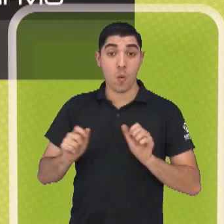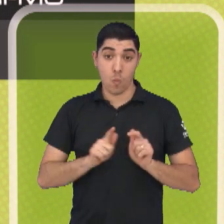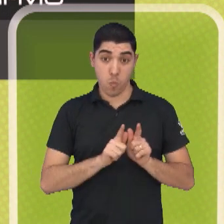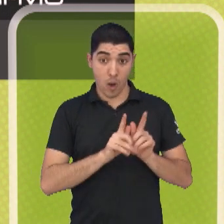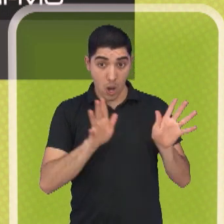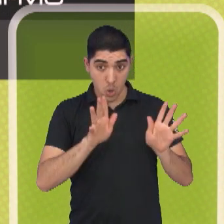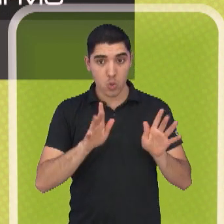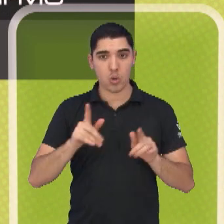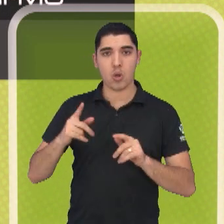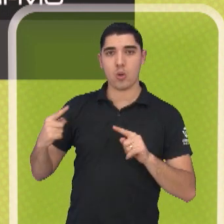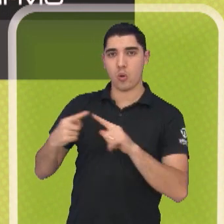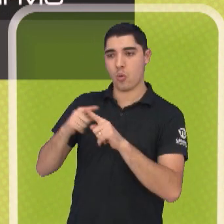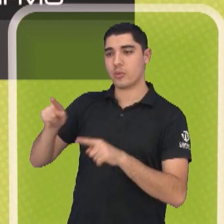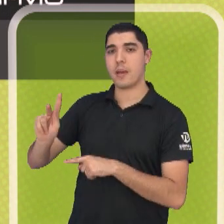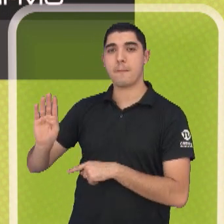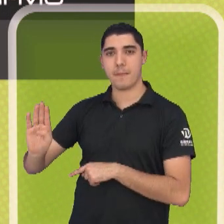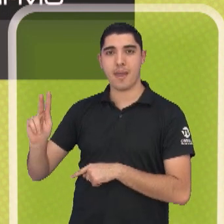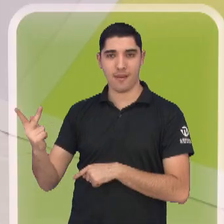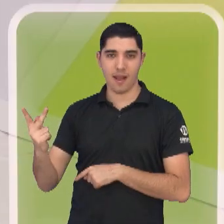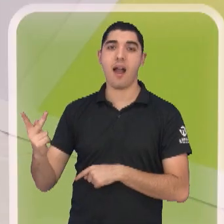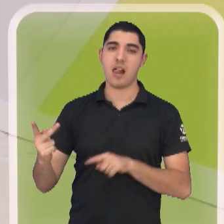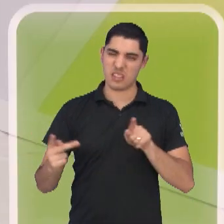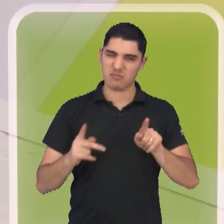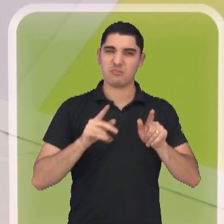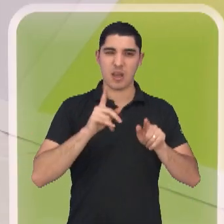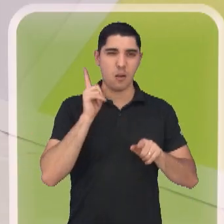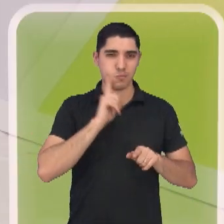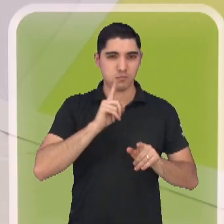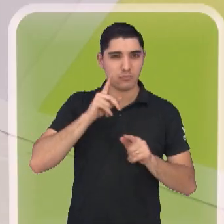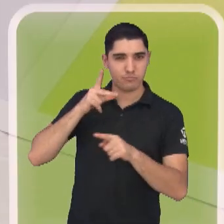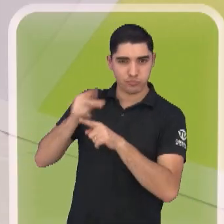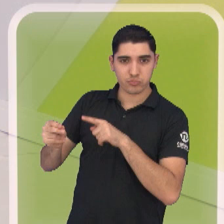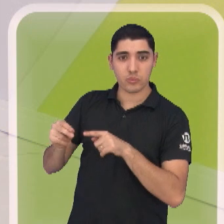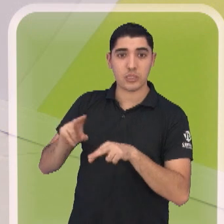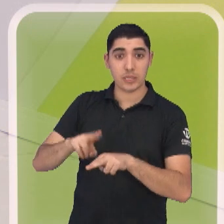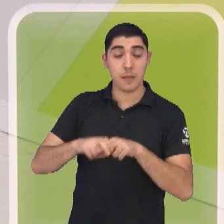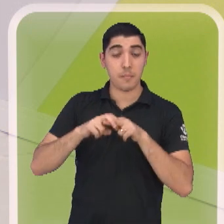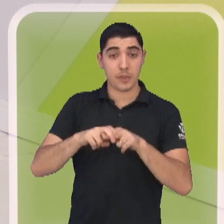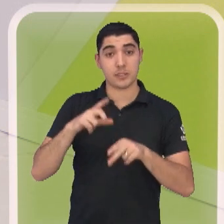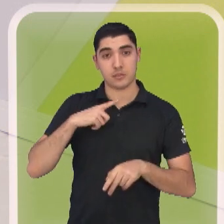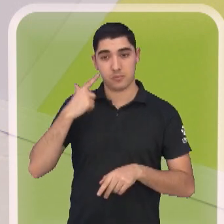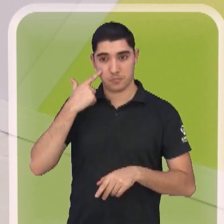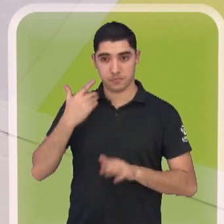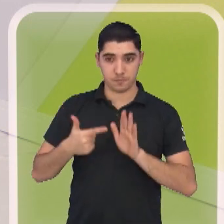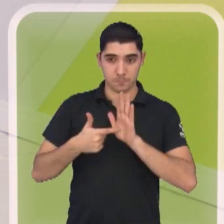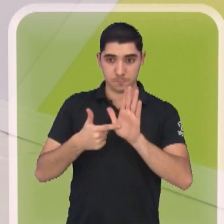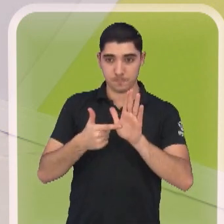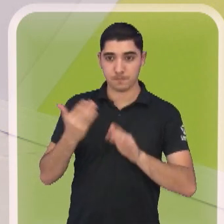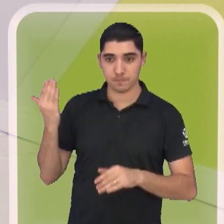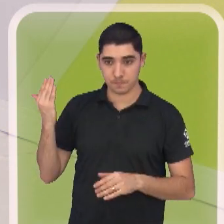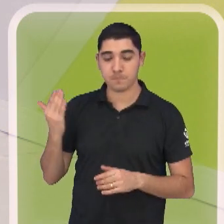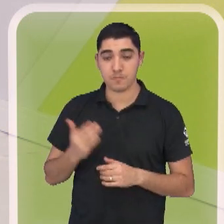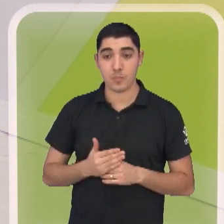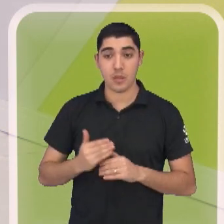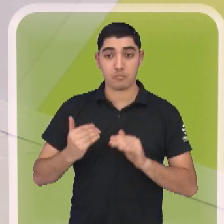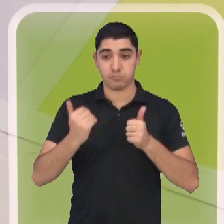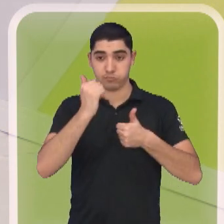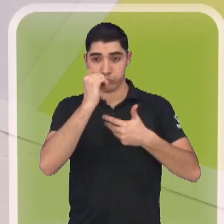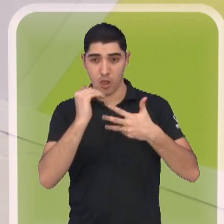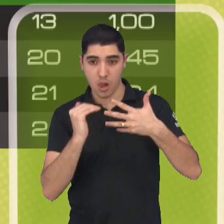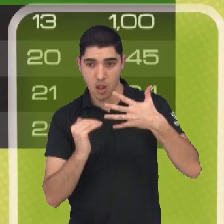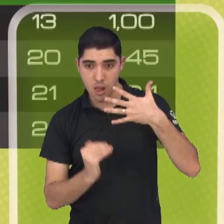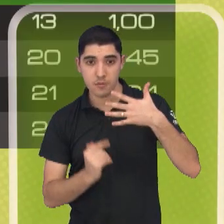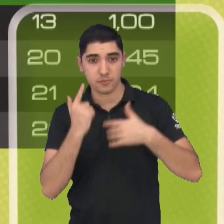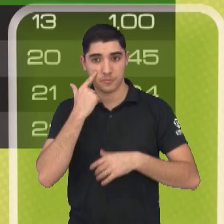a vitória do Guarulhos Campinas e Araguari São José e Suzana amanhã fechando a oitava rodada 21 horas classificação Cruzeiro Minas